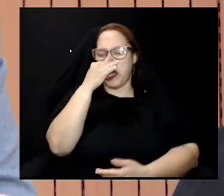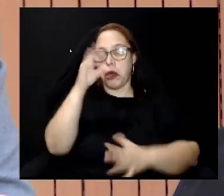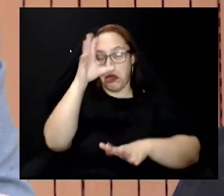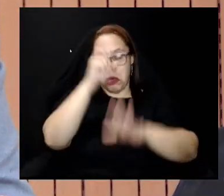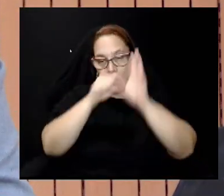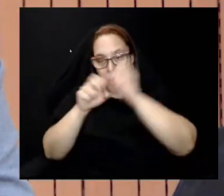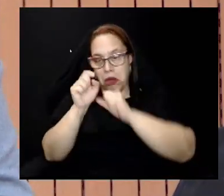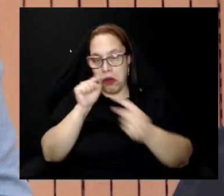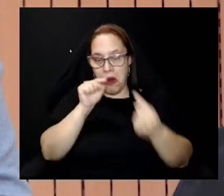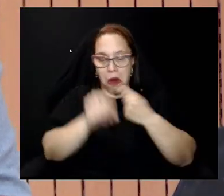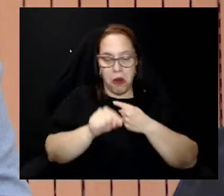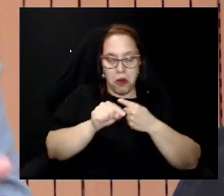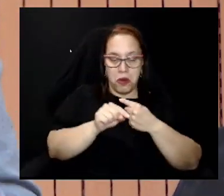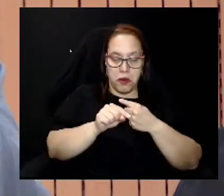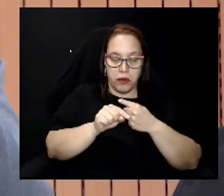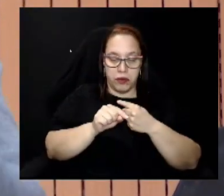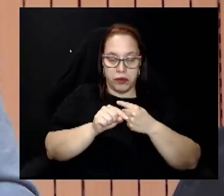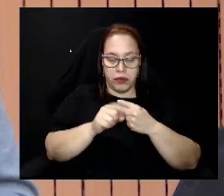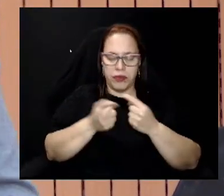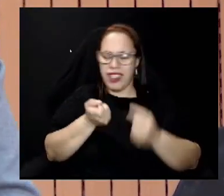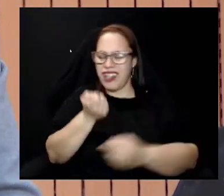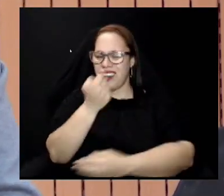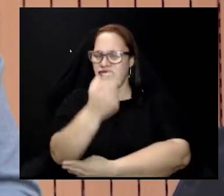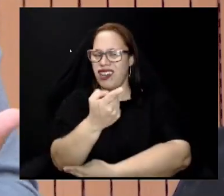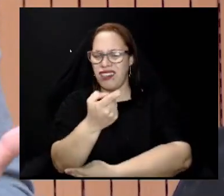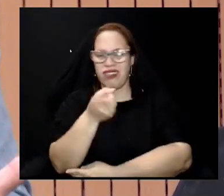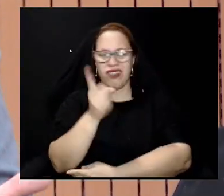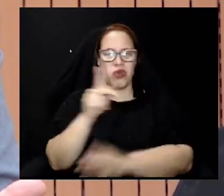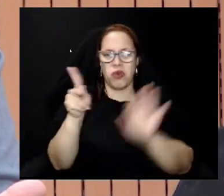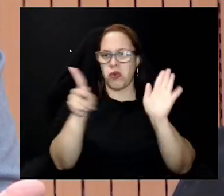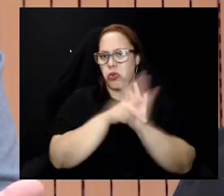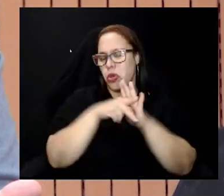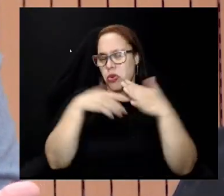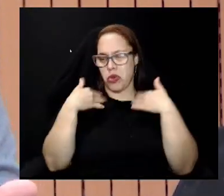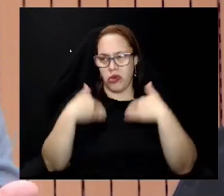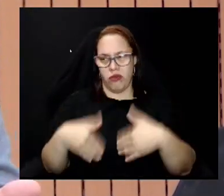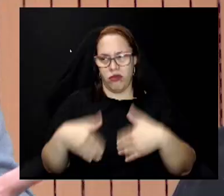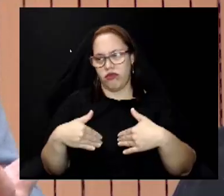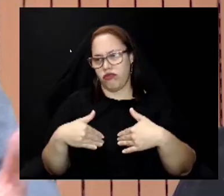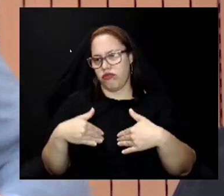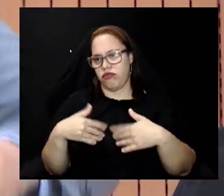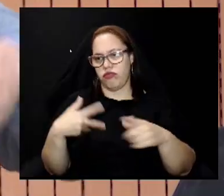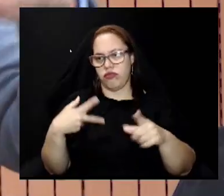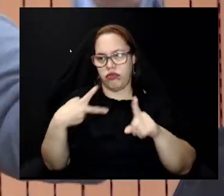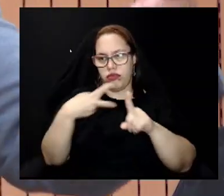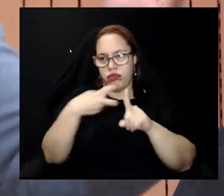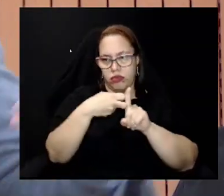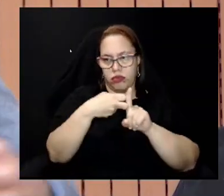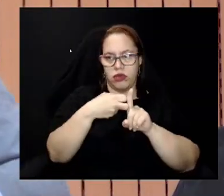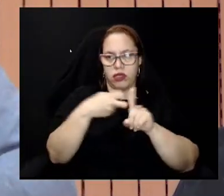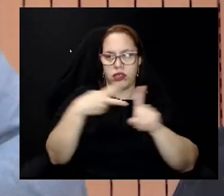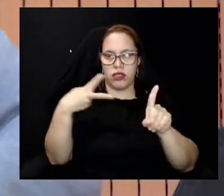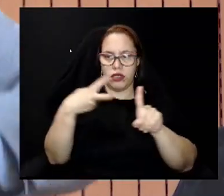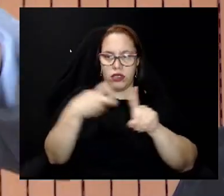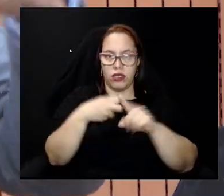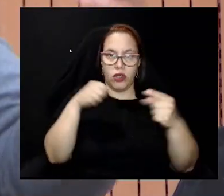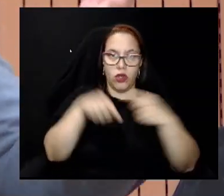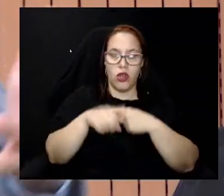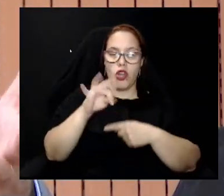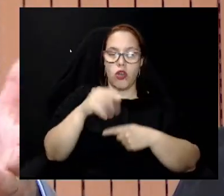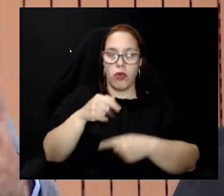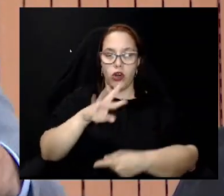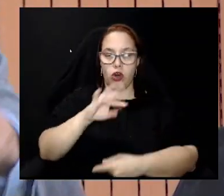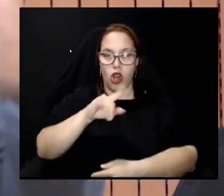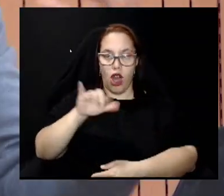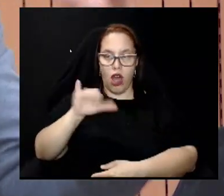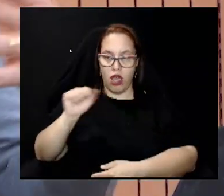é estranho, algo que não é próprio do nosso corpo. Essa é a definição de vacina. Então, quando a gente faz vacina contra a tuberculose, contra tétano,